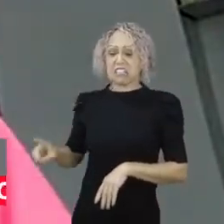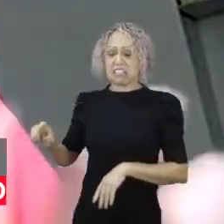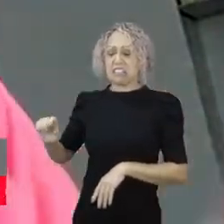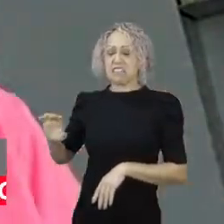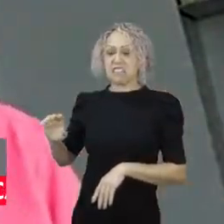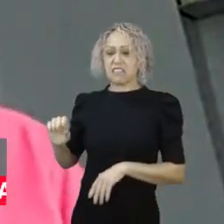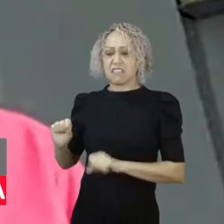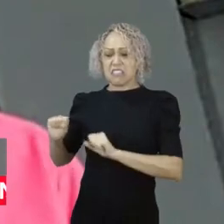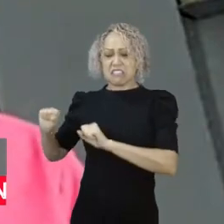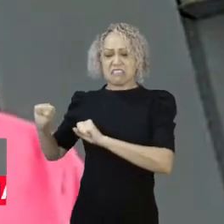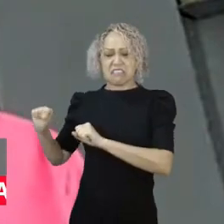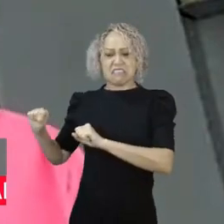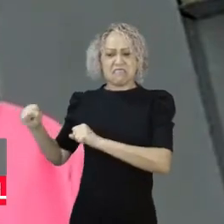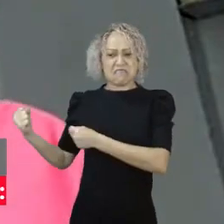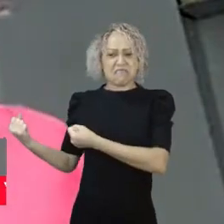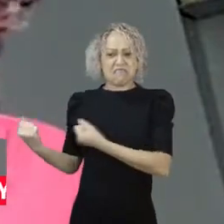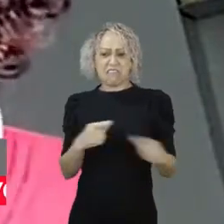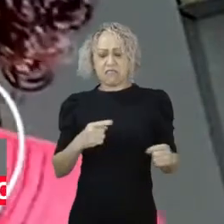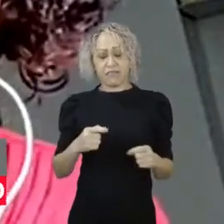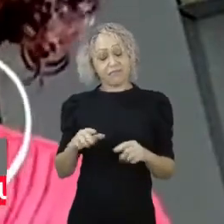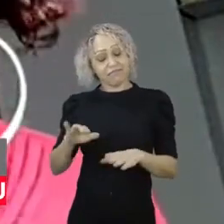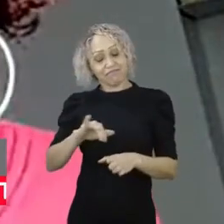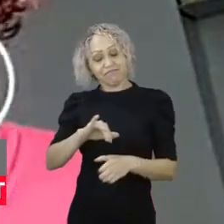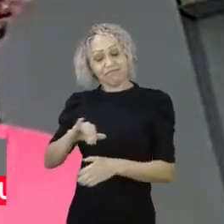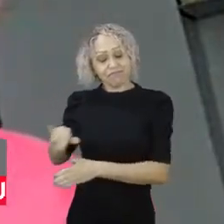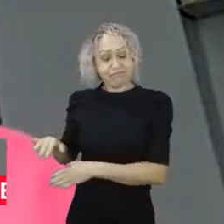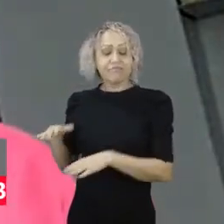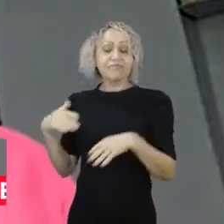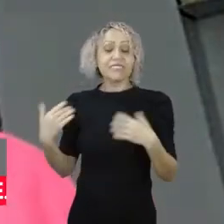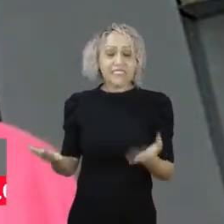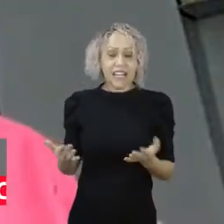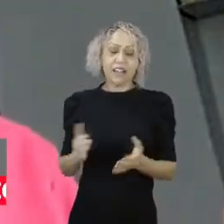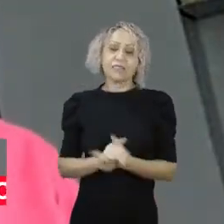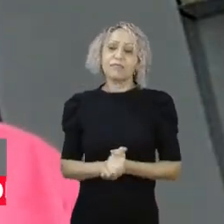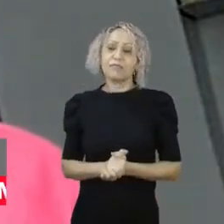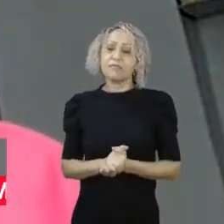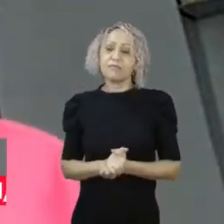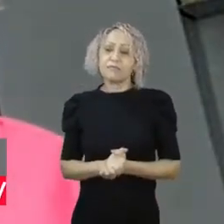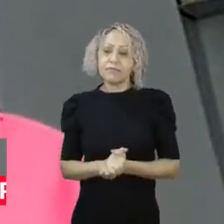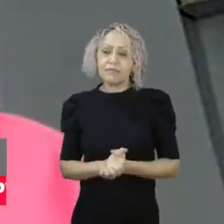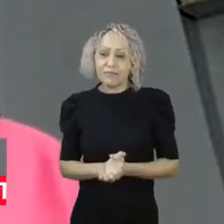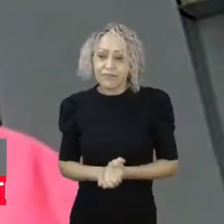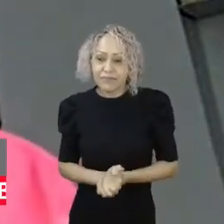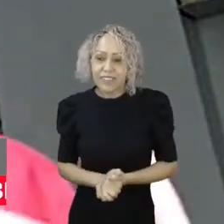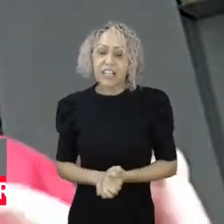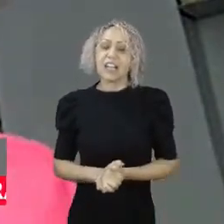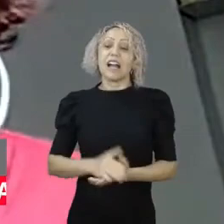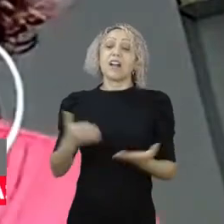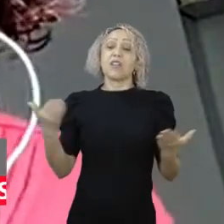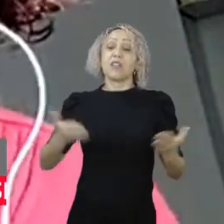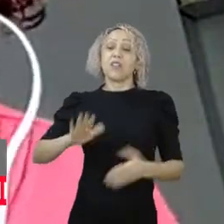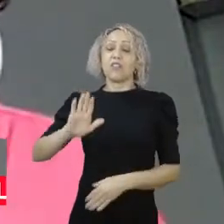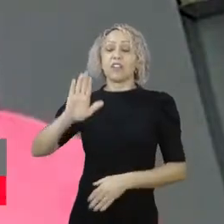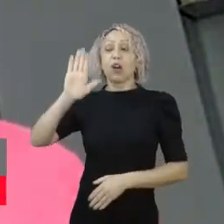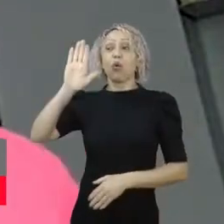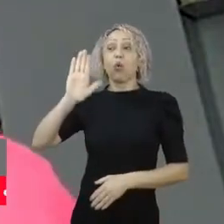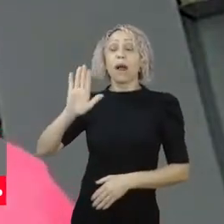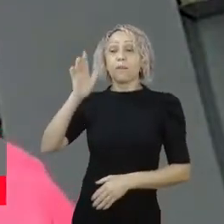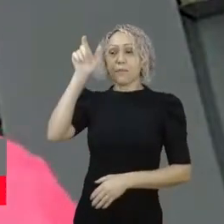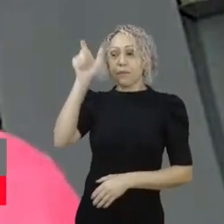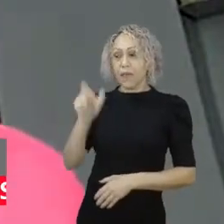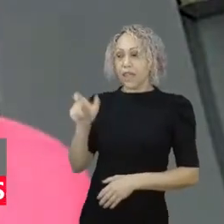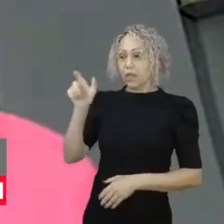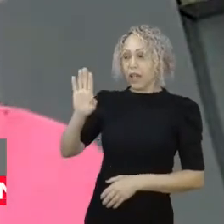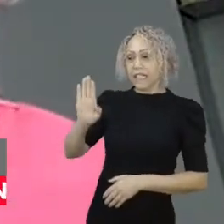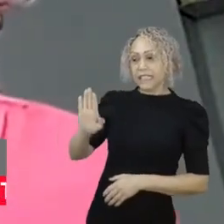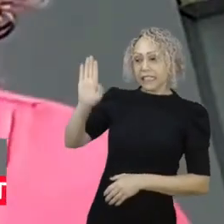ter duas formas. O Candidates, onde o filiado vai mais uma vez no nosso site, entra